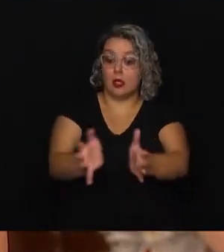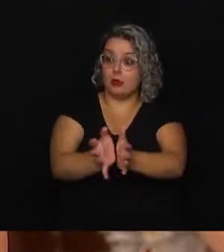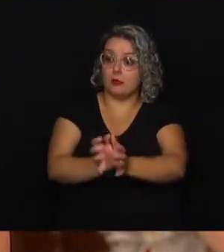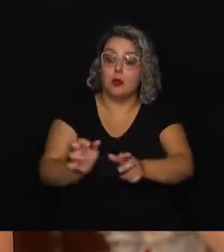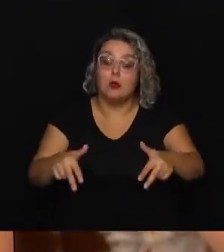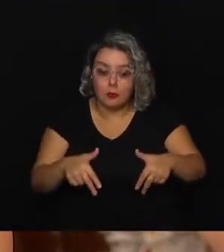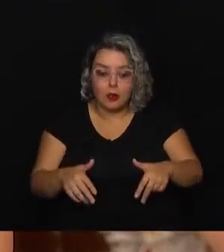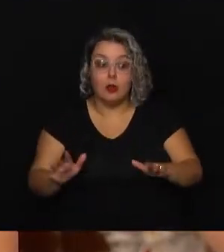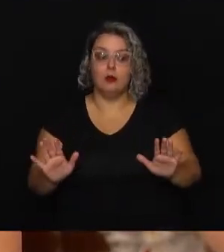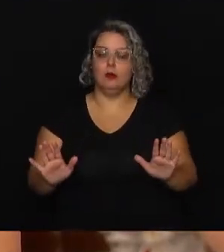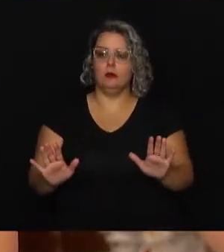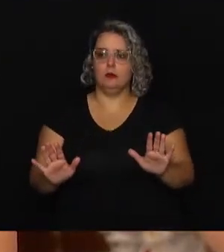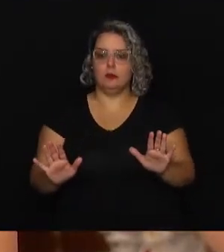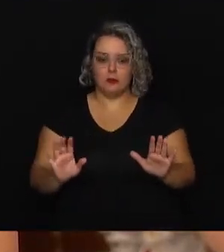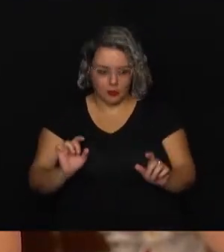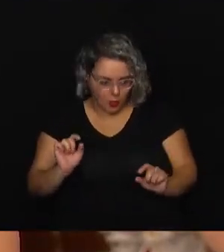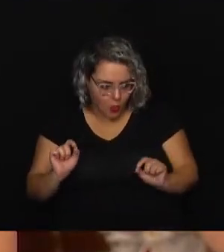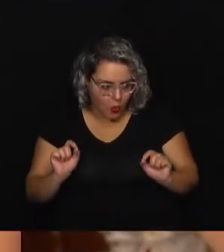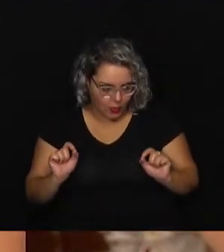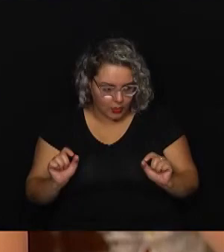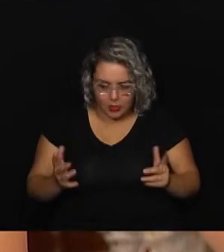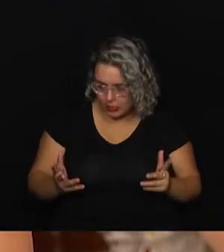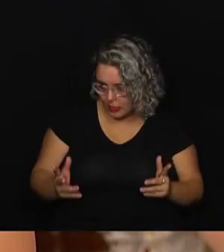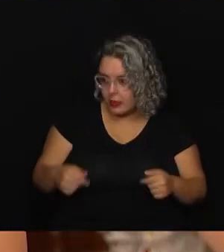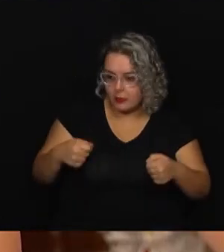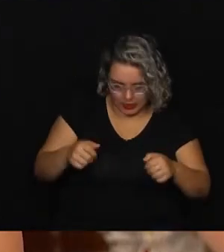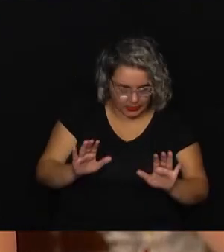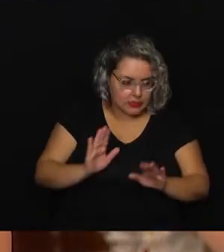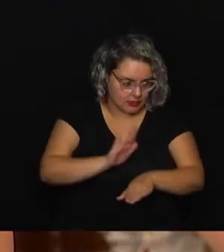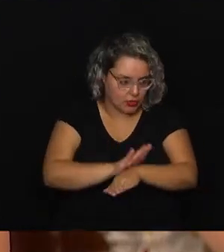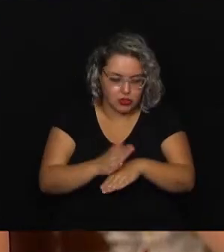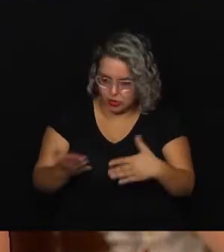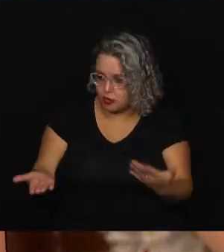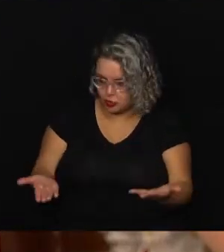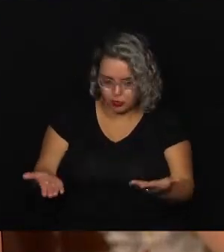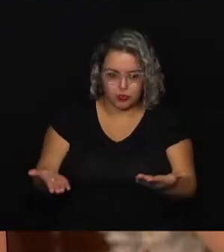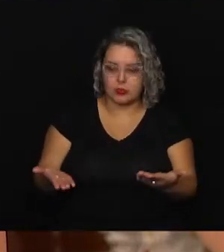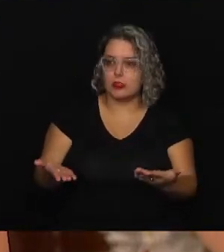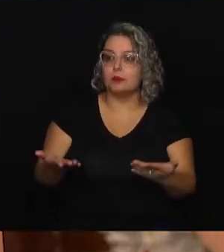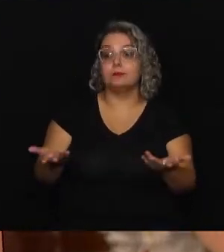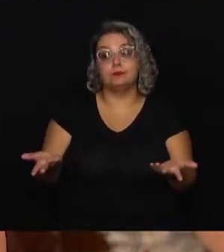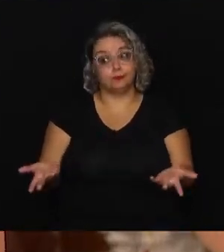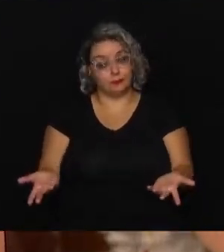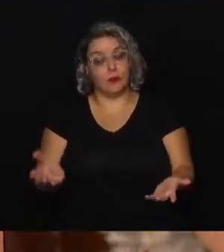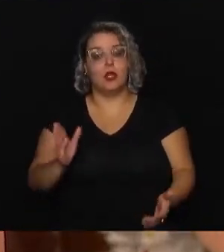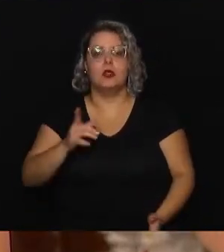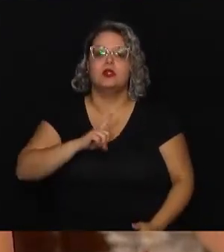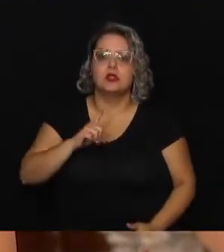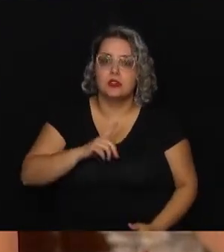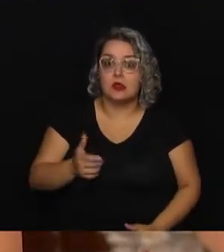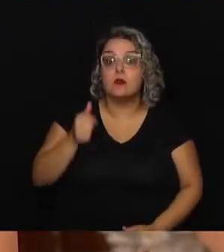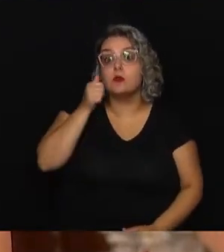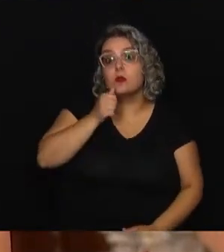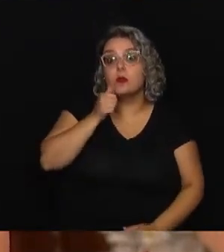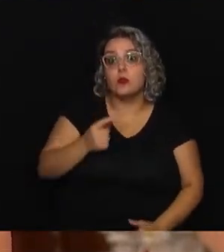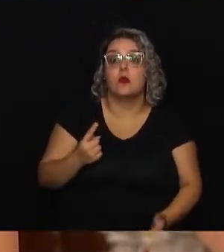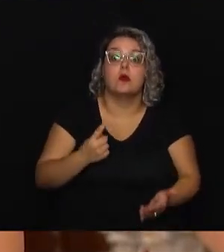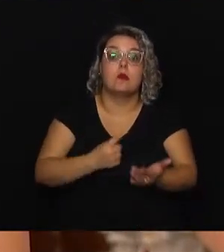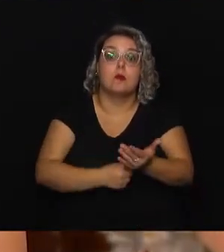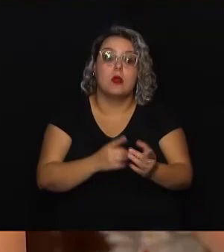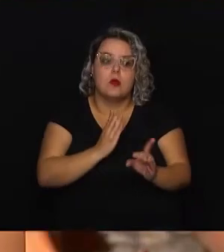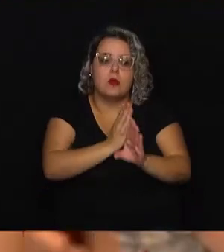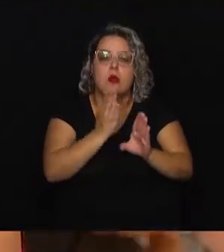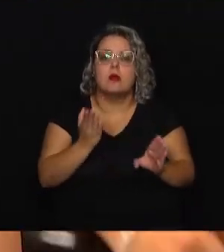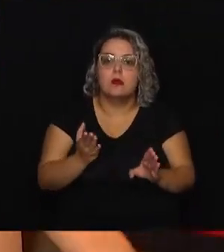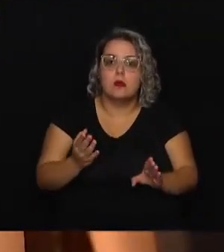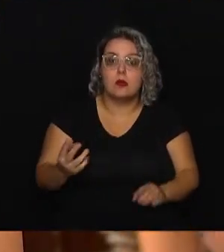dizendo, opa, tá acontecendo algo aí, precisa de ajuda, né? Já houve casos de mulheres que marcam encontros e vêm